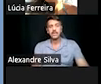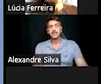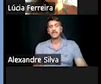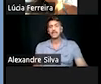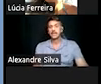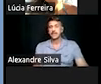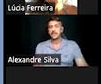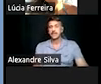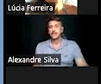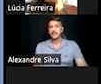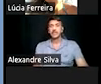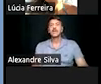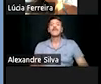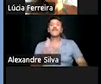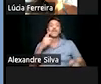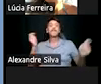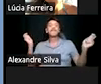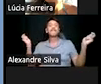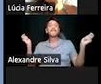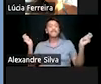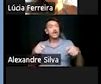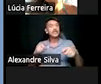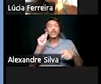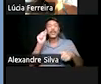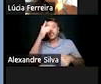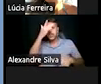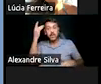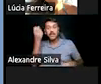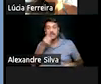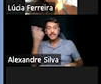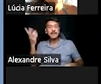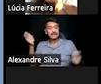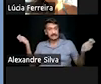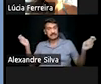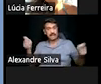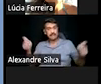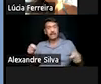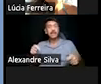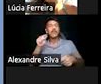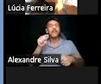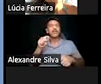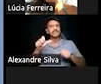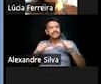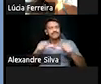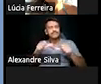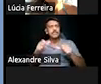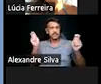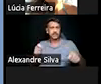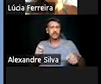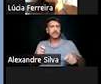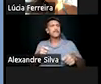foi possível a identificação de 4.000 exemplares fósseis no rejeito superficial. Os nossos alunos